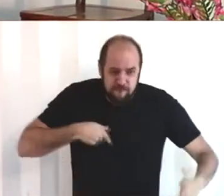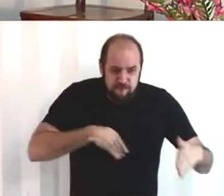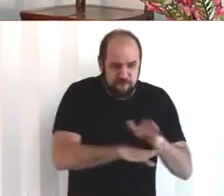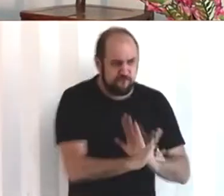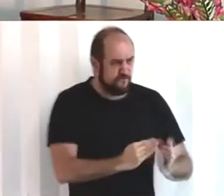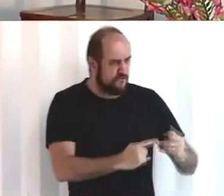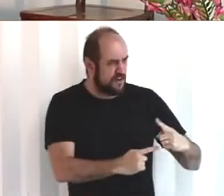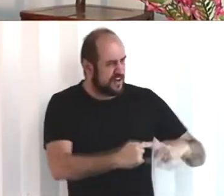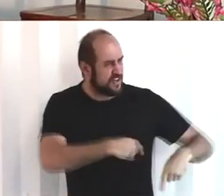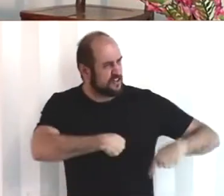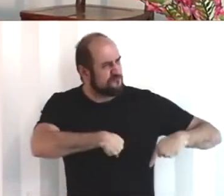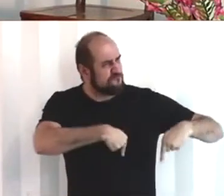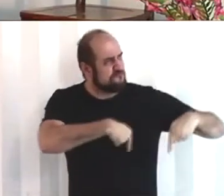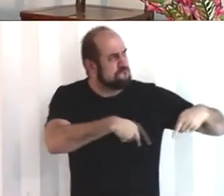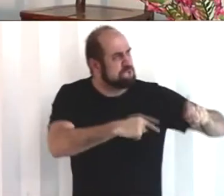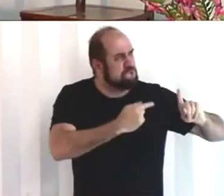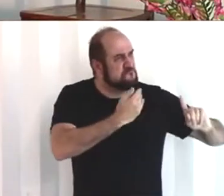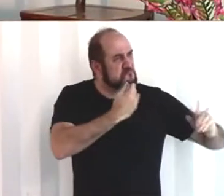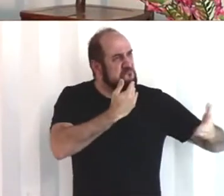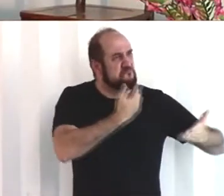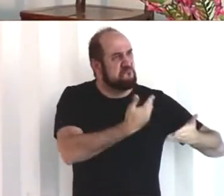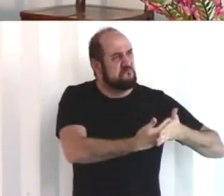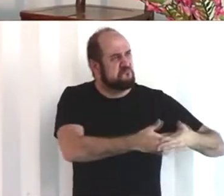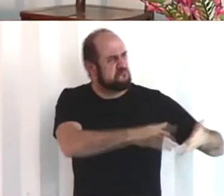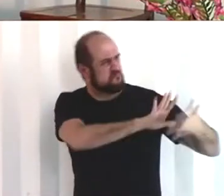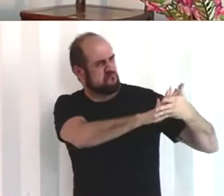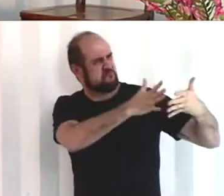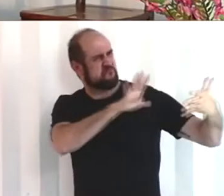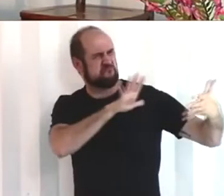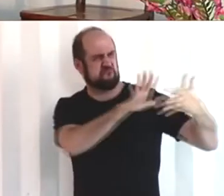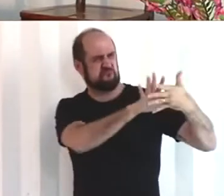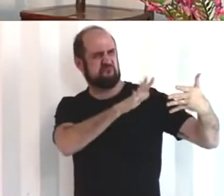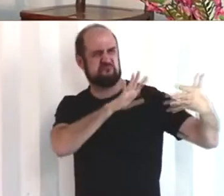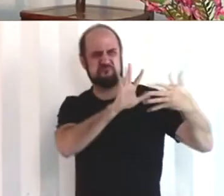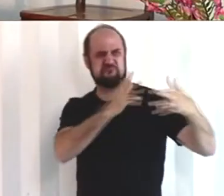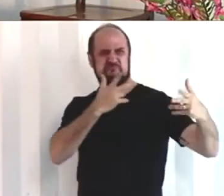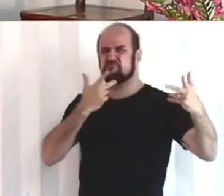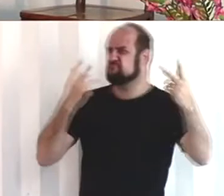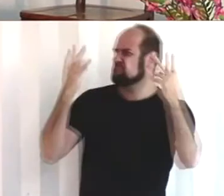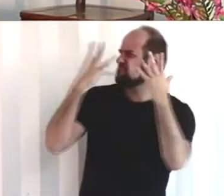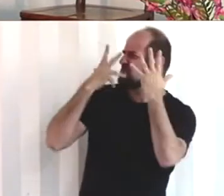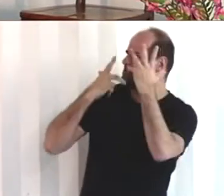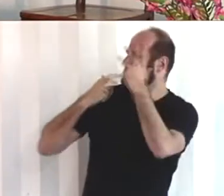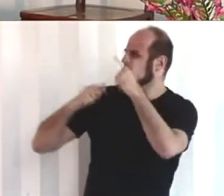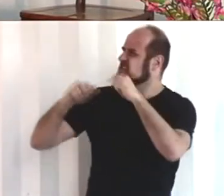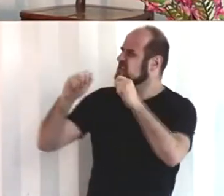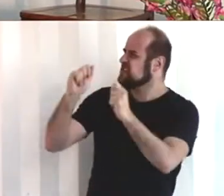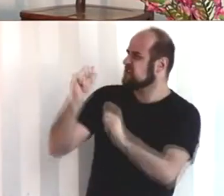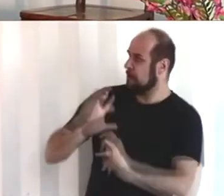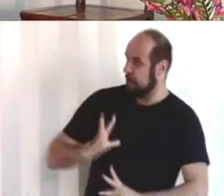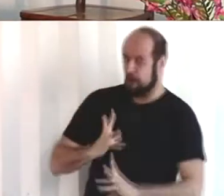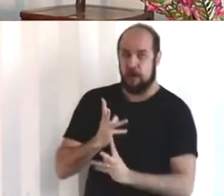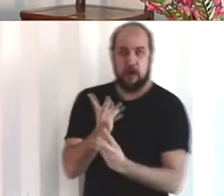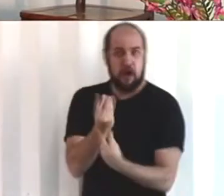aquele fulgor, com todo aquele brilho, com toda aquela arquitetura, com toda aquela arte sacra, como eles mesmos dizem.